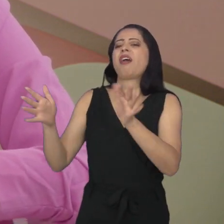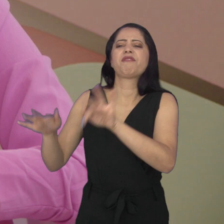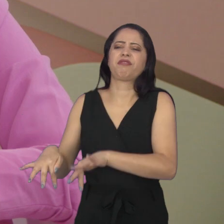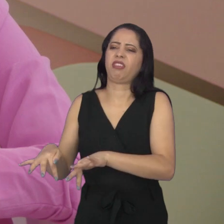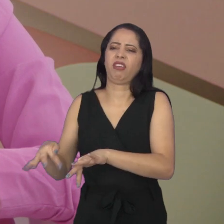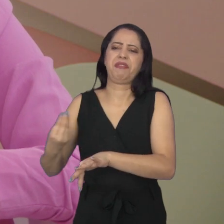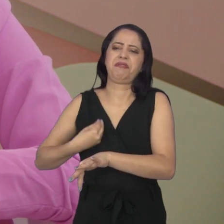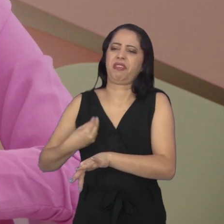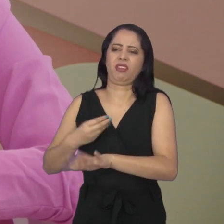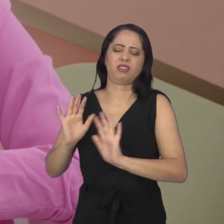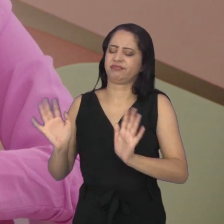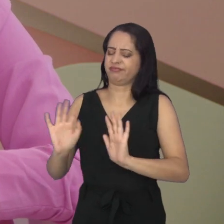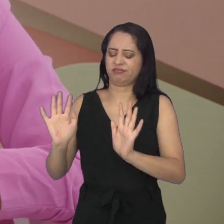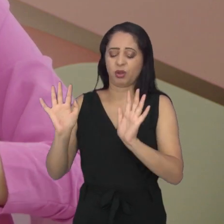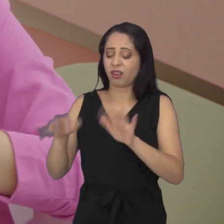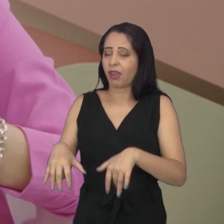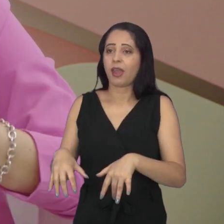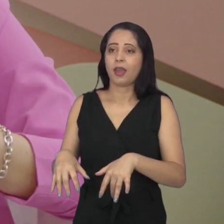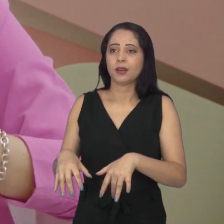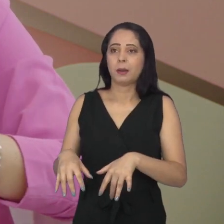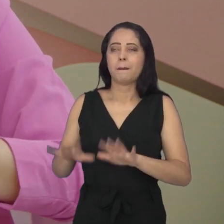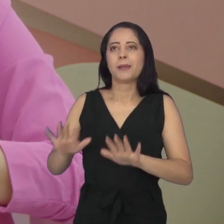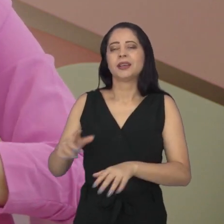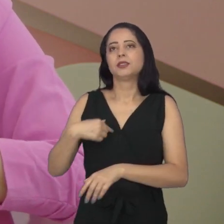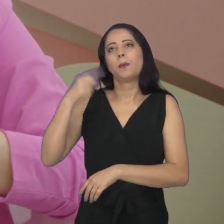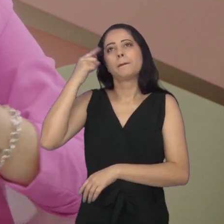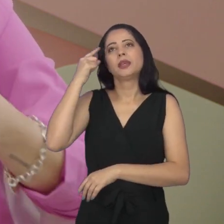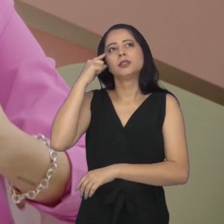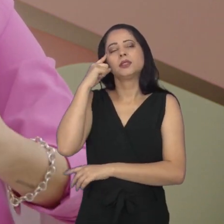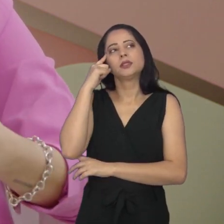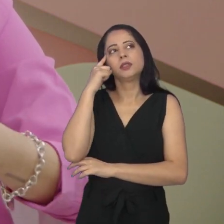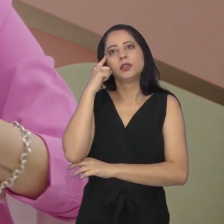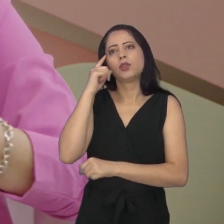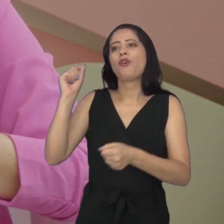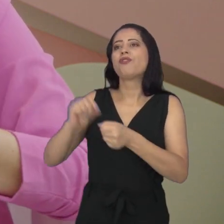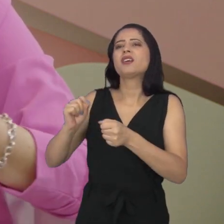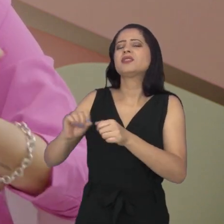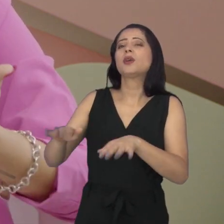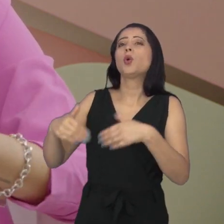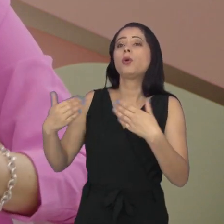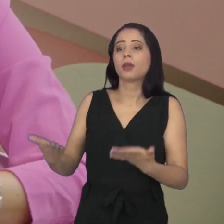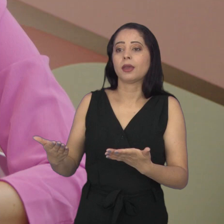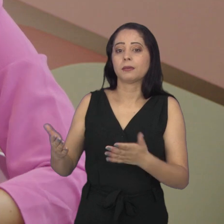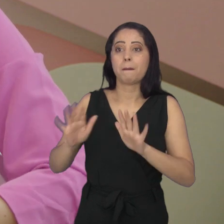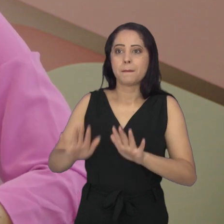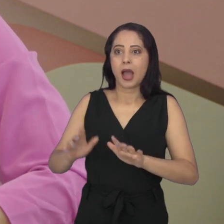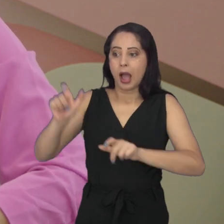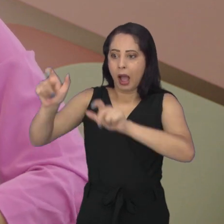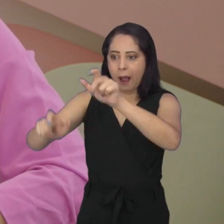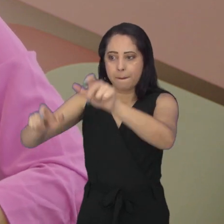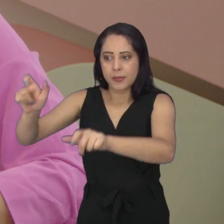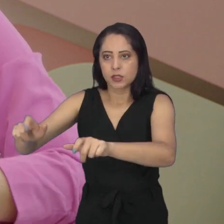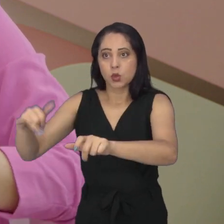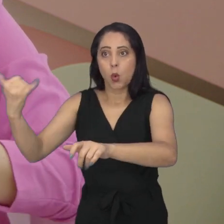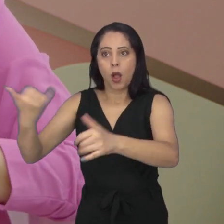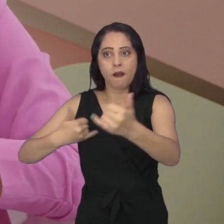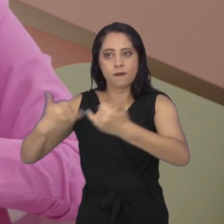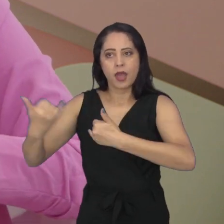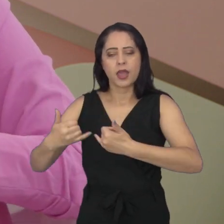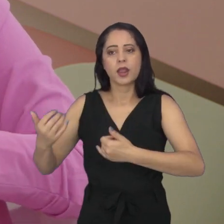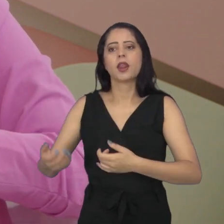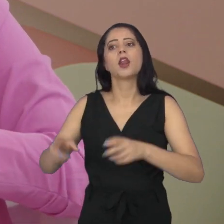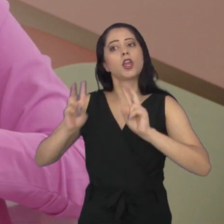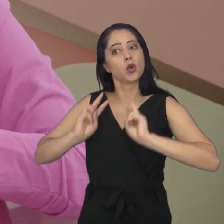mas eu também não sabia no que eu era boa. Porém, sempre me falaram que eu era uma pessoa muito comunicativa,